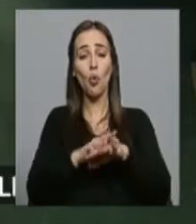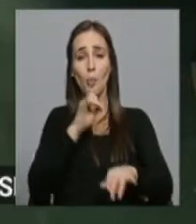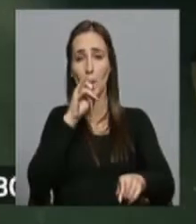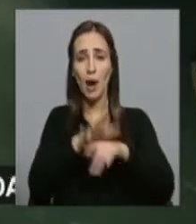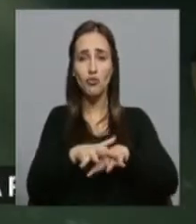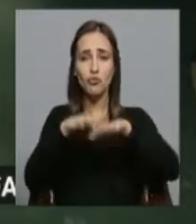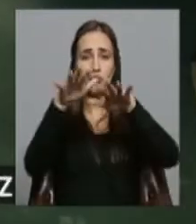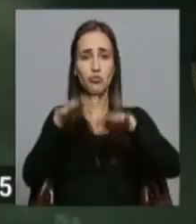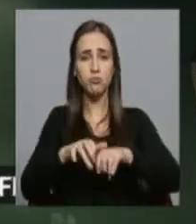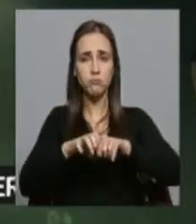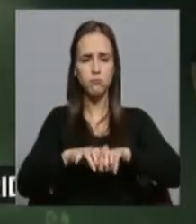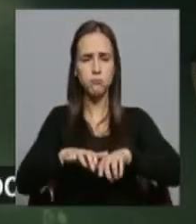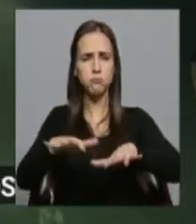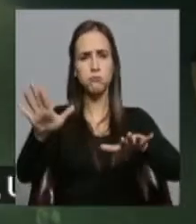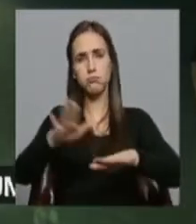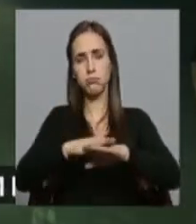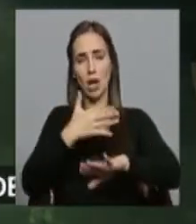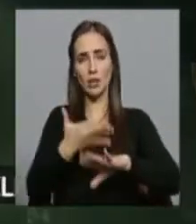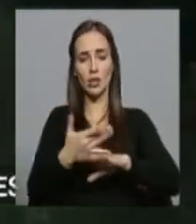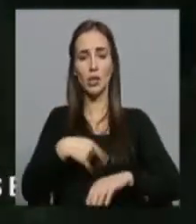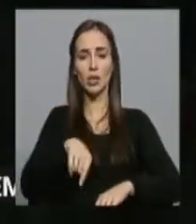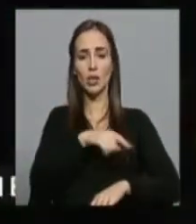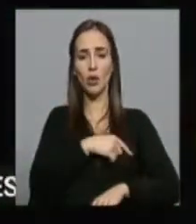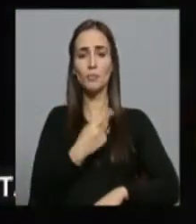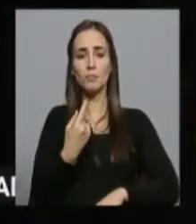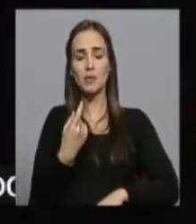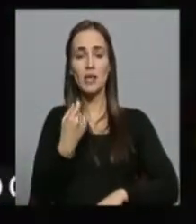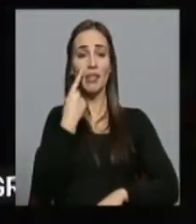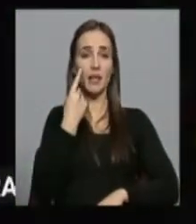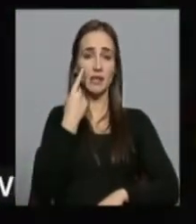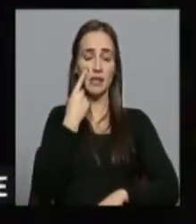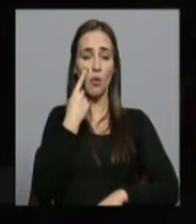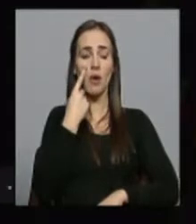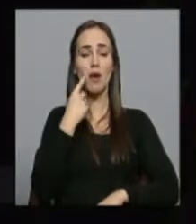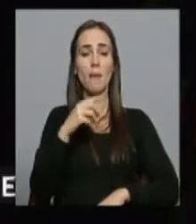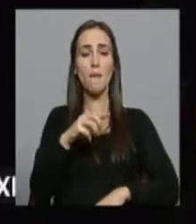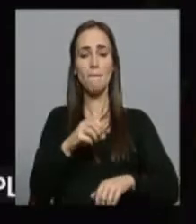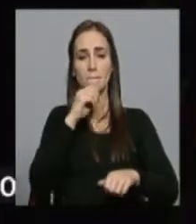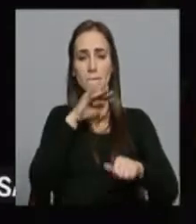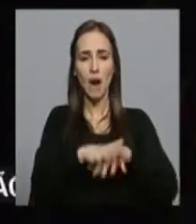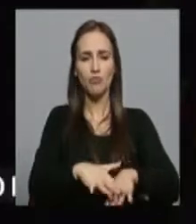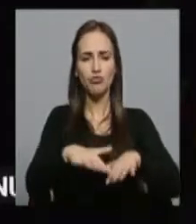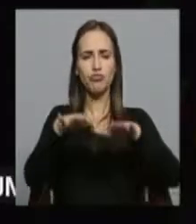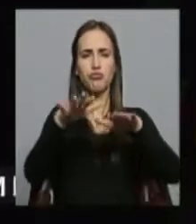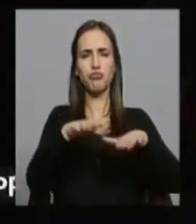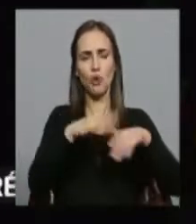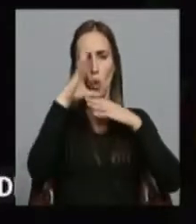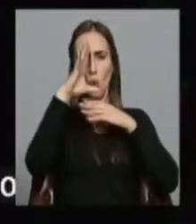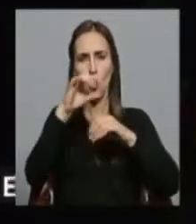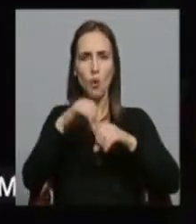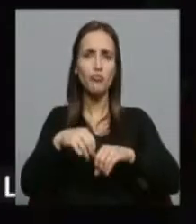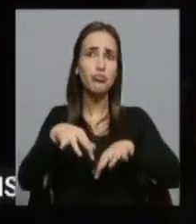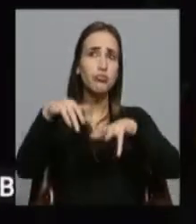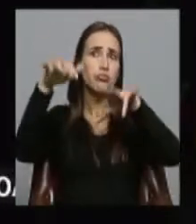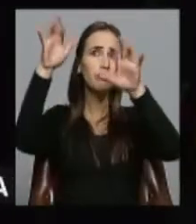nós pensávamos. E, portanto, temos que ter em consideração também os efeitos da marés, da Lua, precisamente neste cálculo. E, portanto, é mais